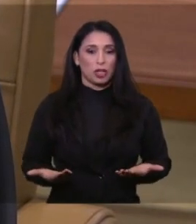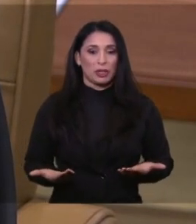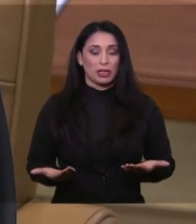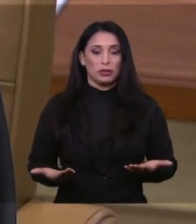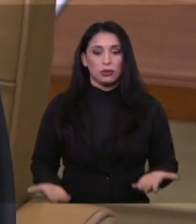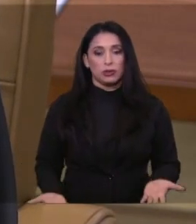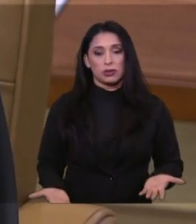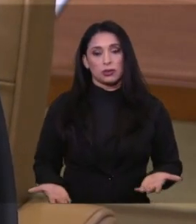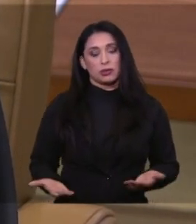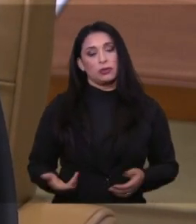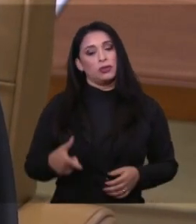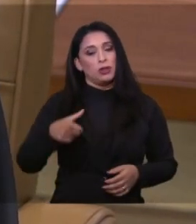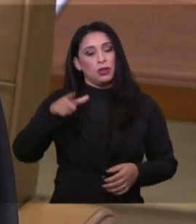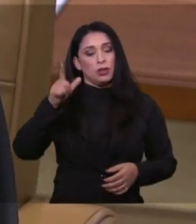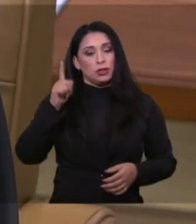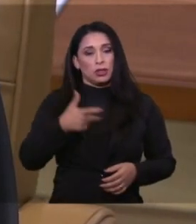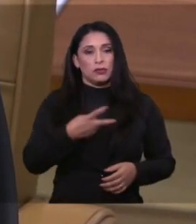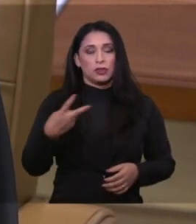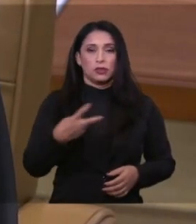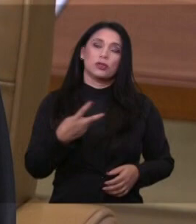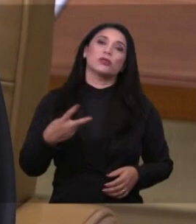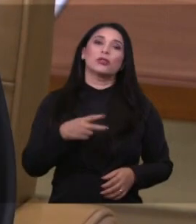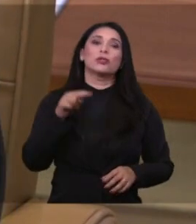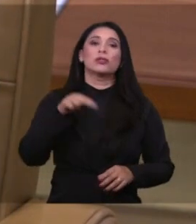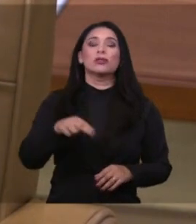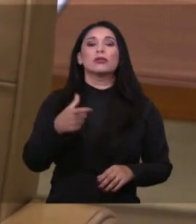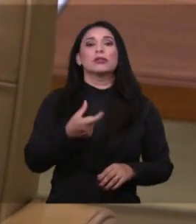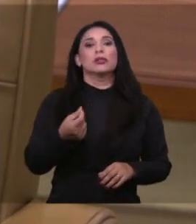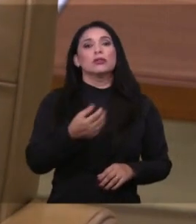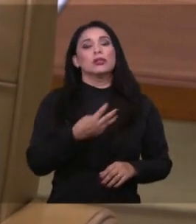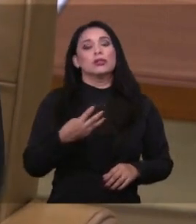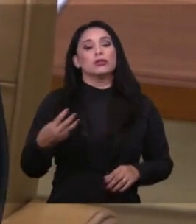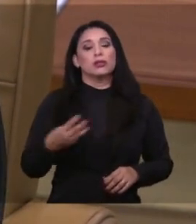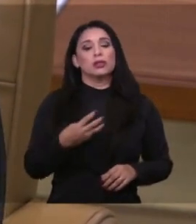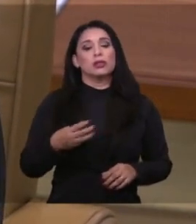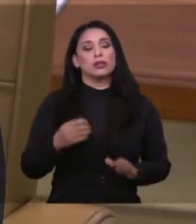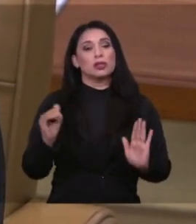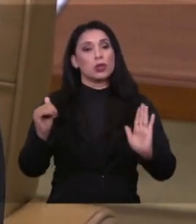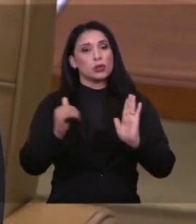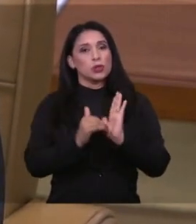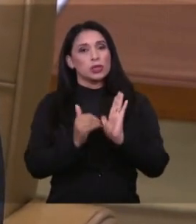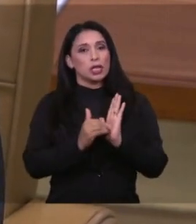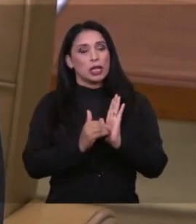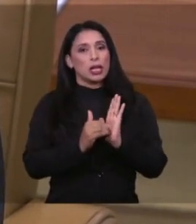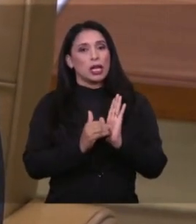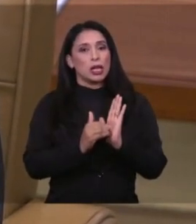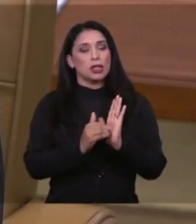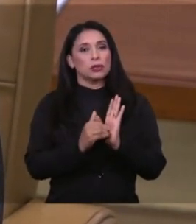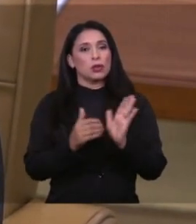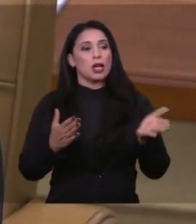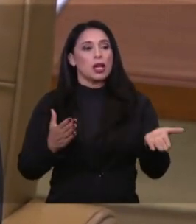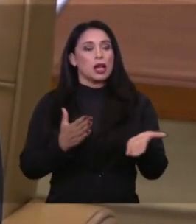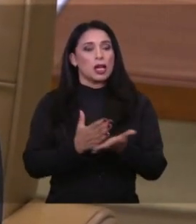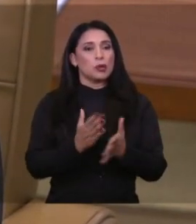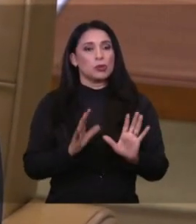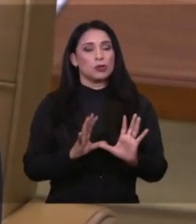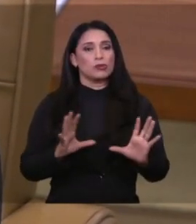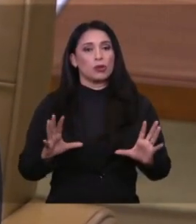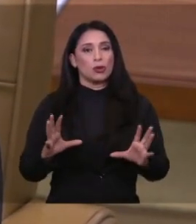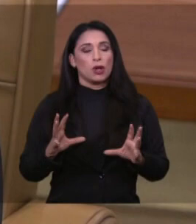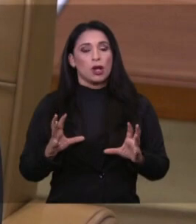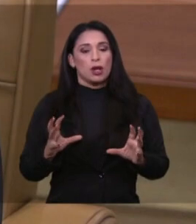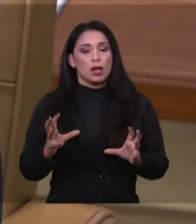ontem, presidente, 22 de novembro de 2023, o Senado Federal aprovou o quórum ligeiramente